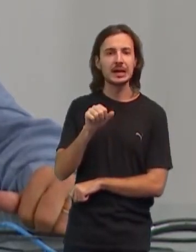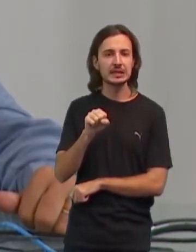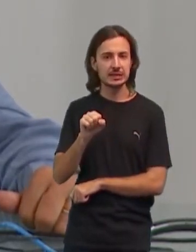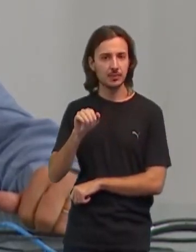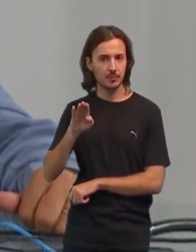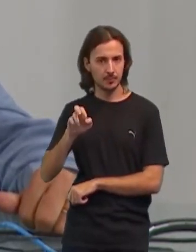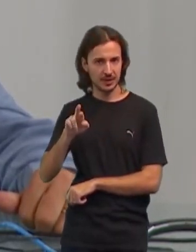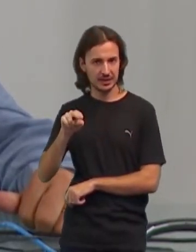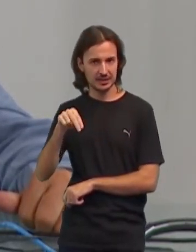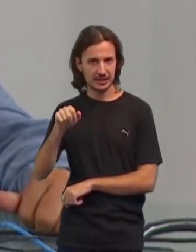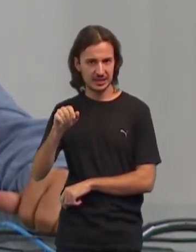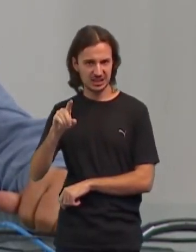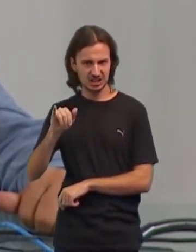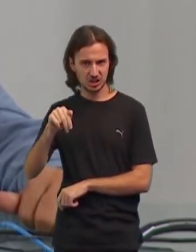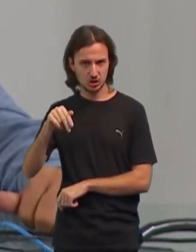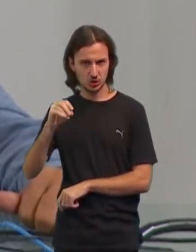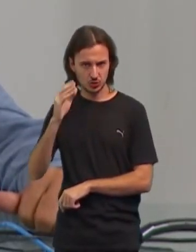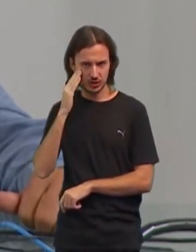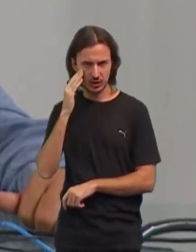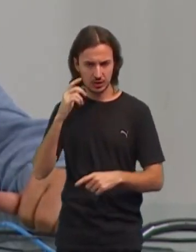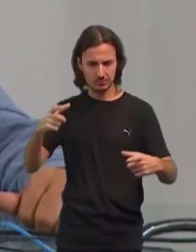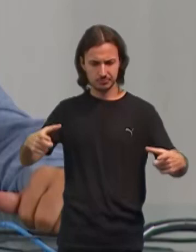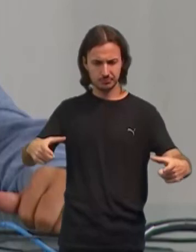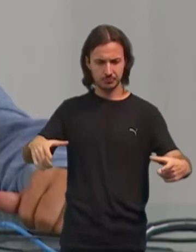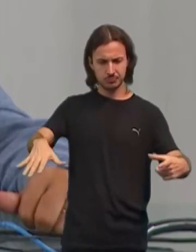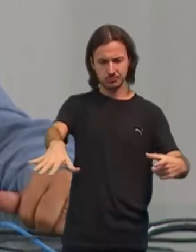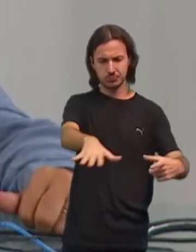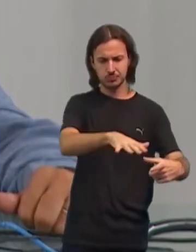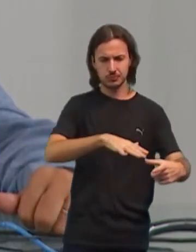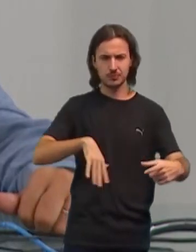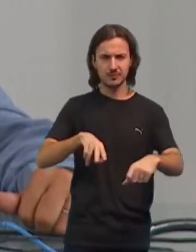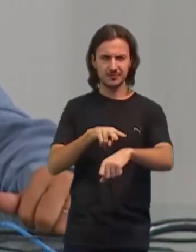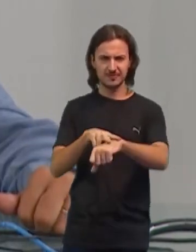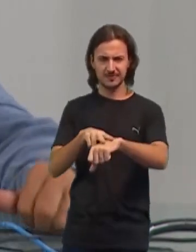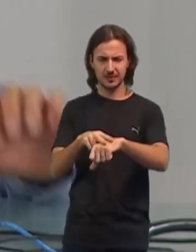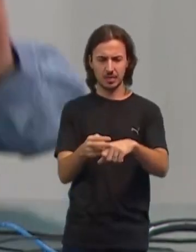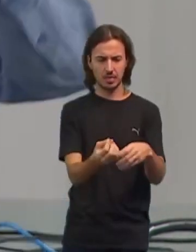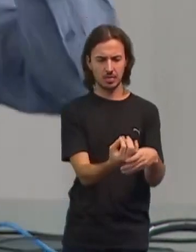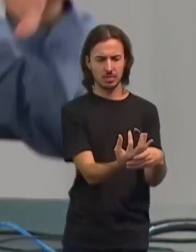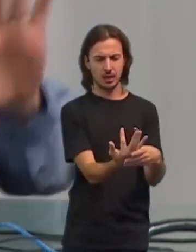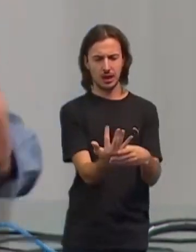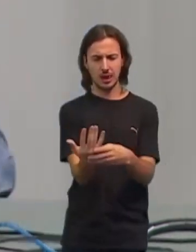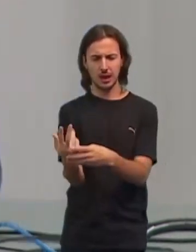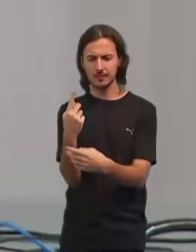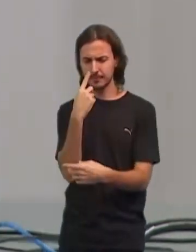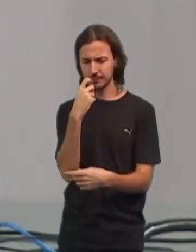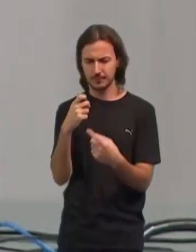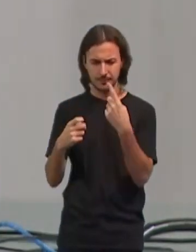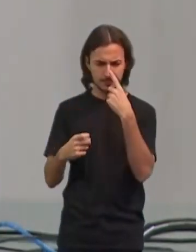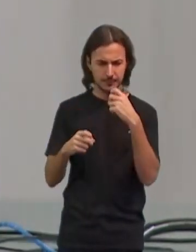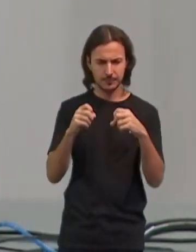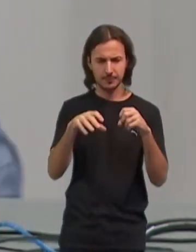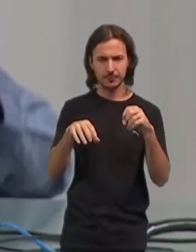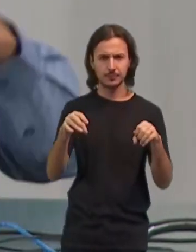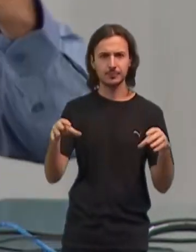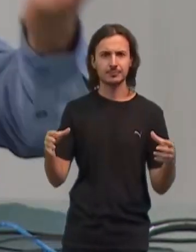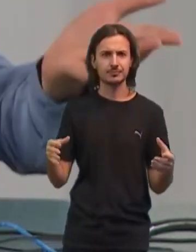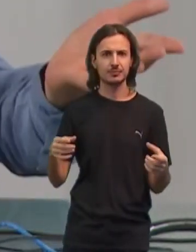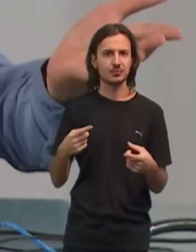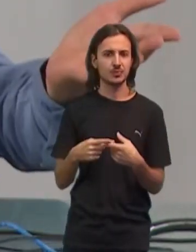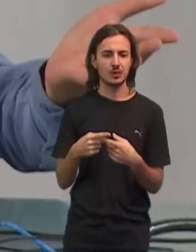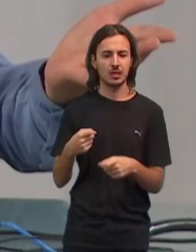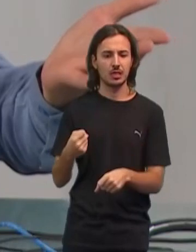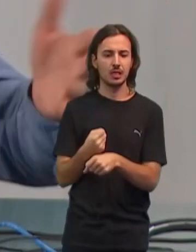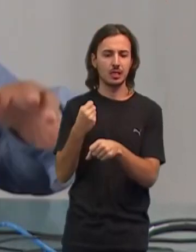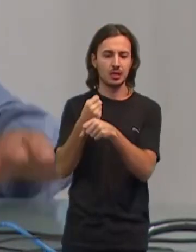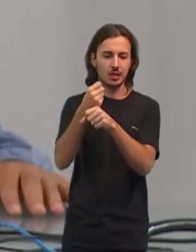Aquele lote imenso, vago ali, cheio de mato, cheio de uma opção de coisa, que não tem nada construído, por enquanto nada de tombamento. Mas